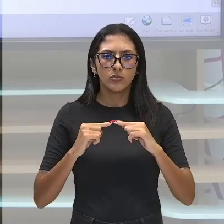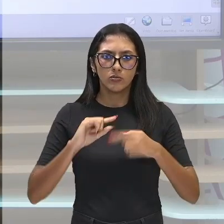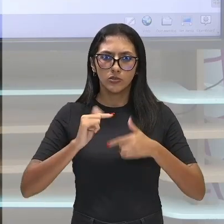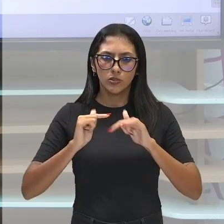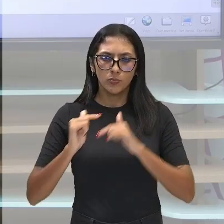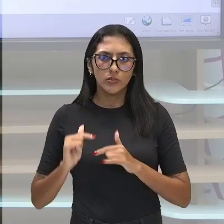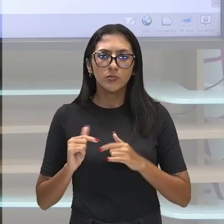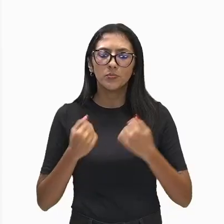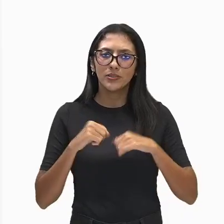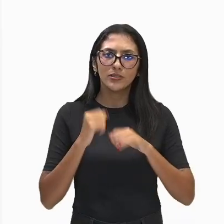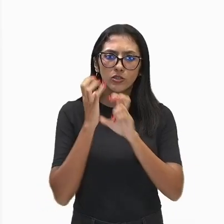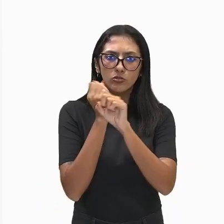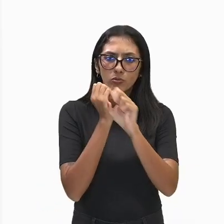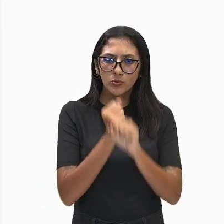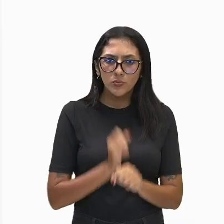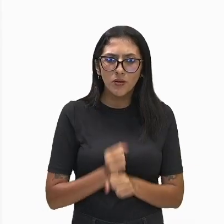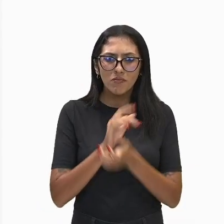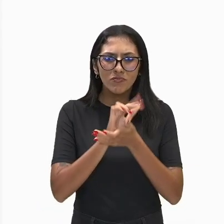várias medidas. Observe.